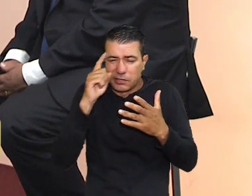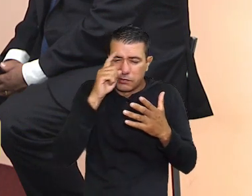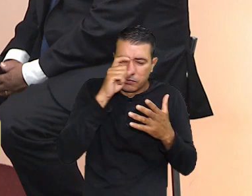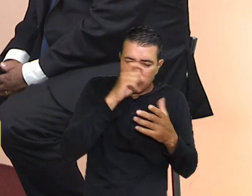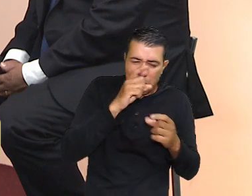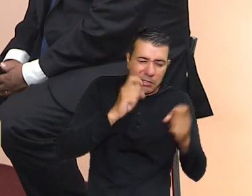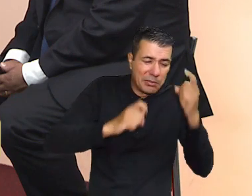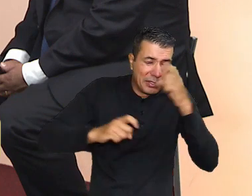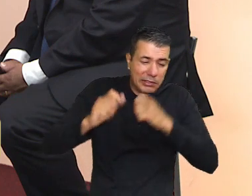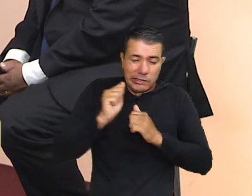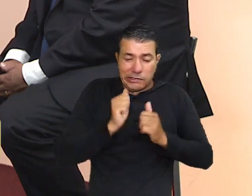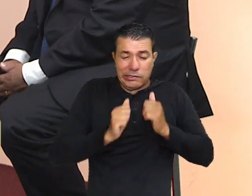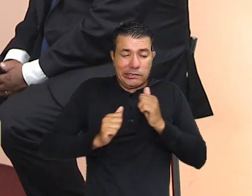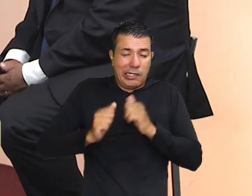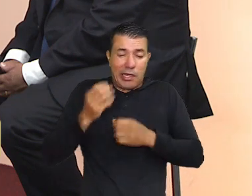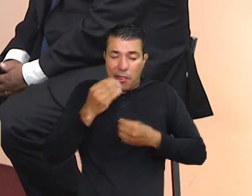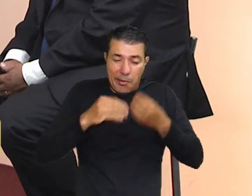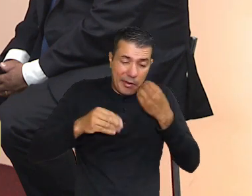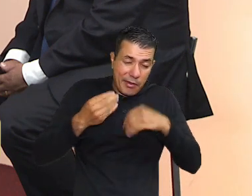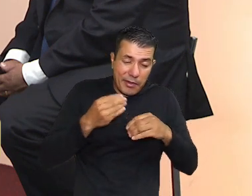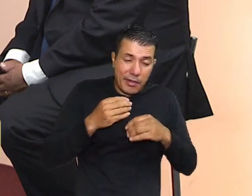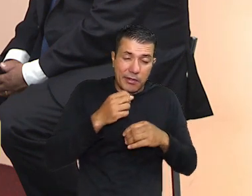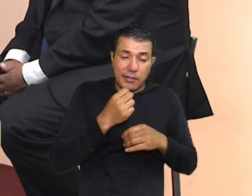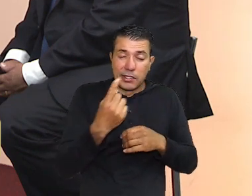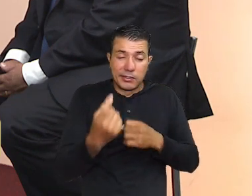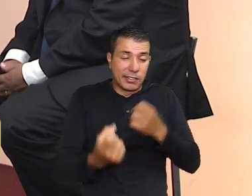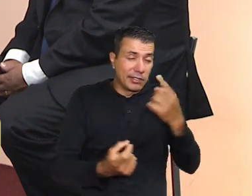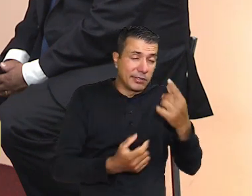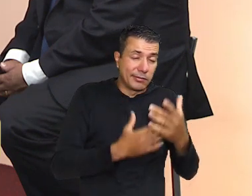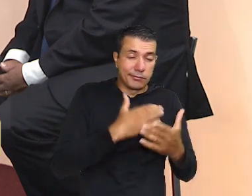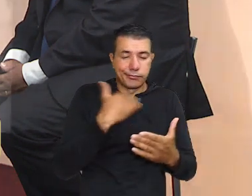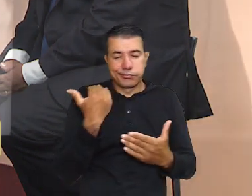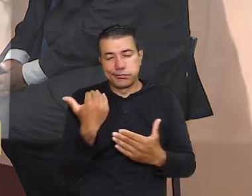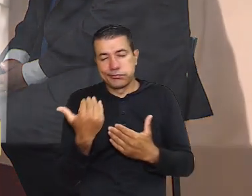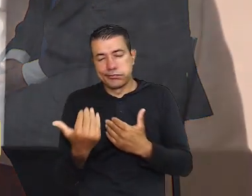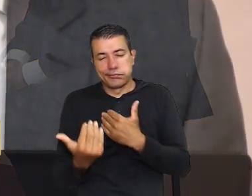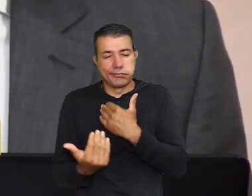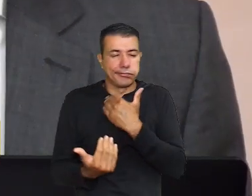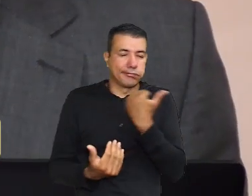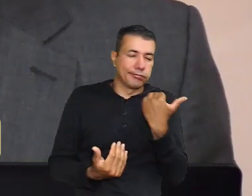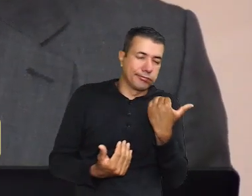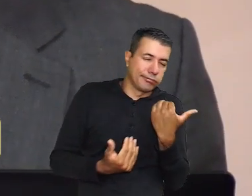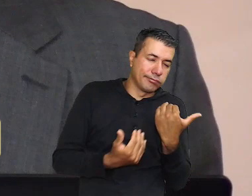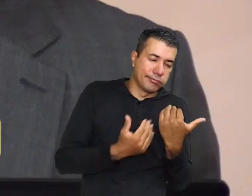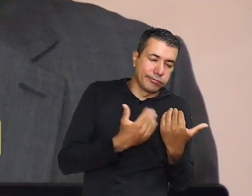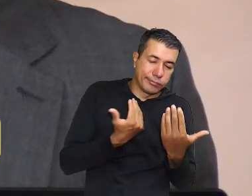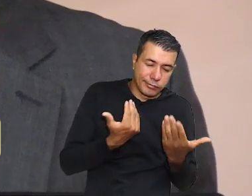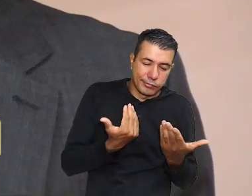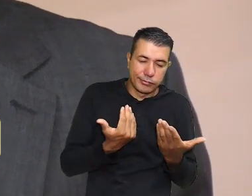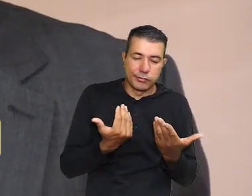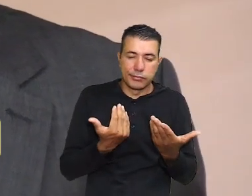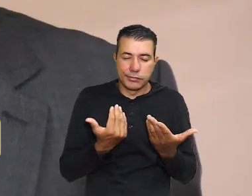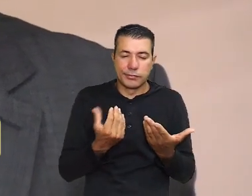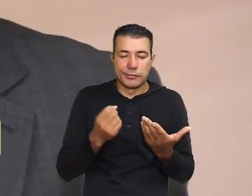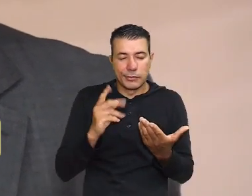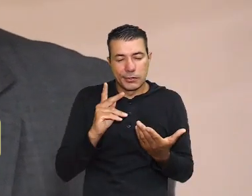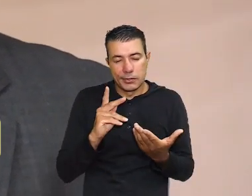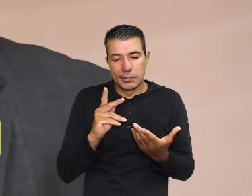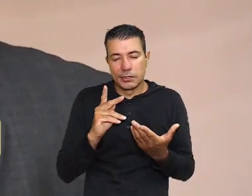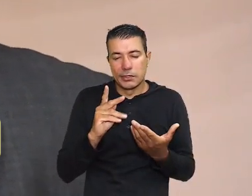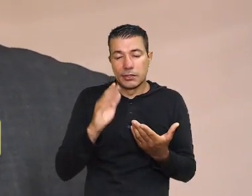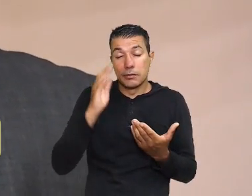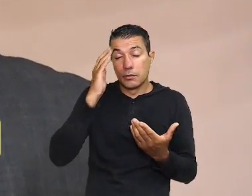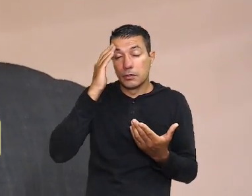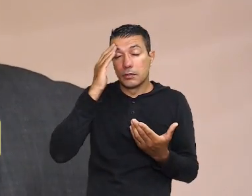da vida desse mundo de pecado, algum desses guerreiros vierem a depor as suas armas, ok, Senhor, que nós